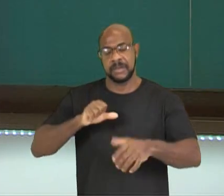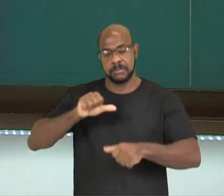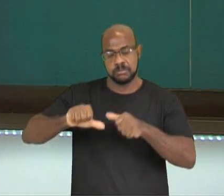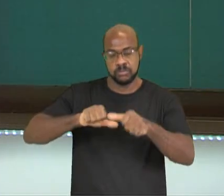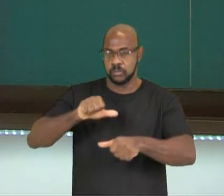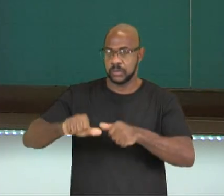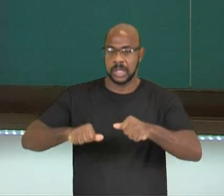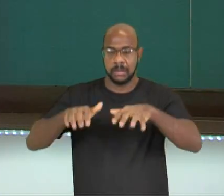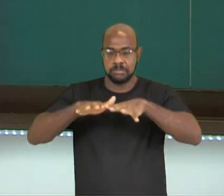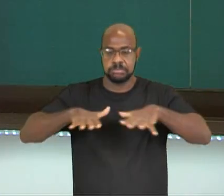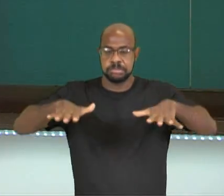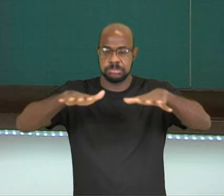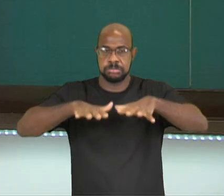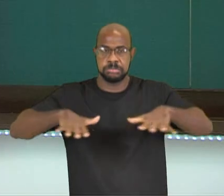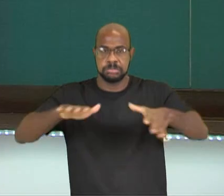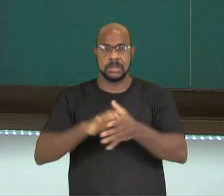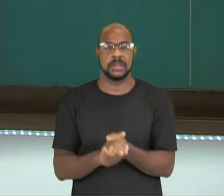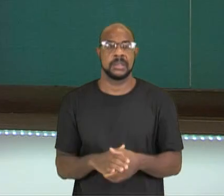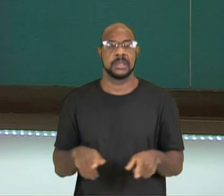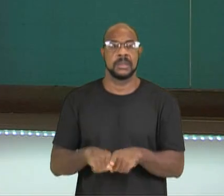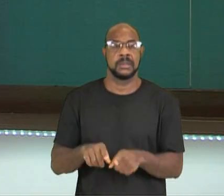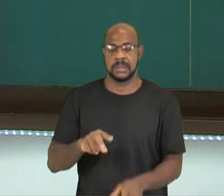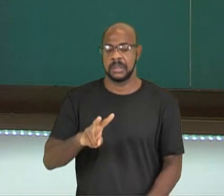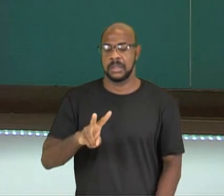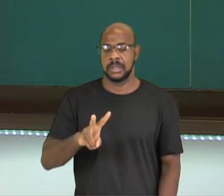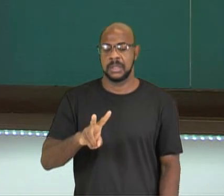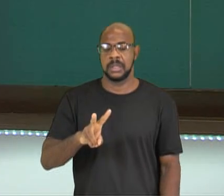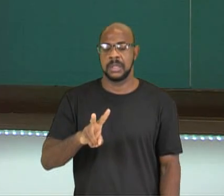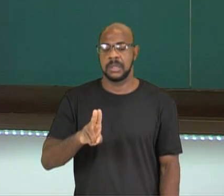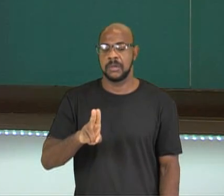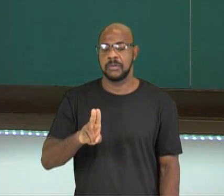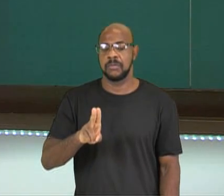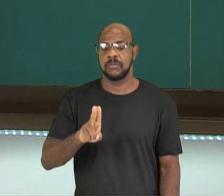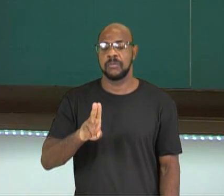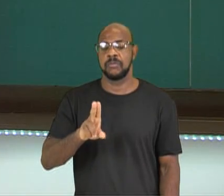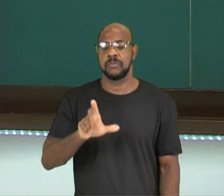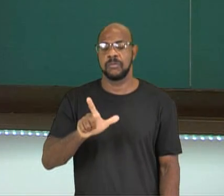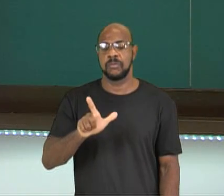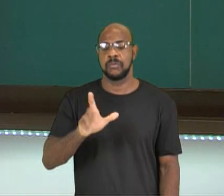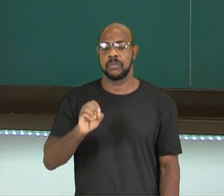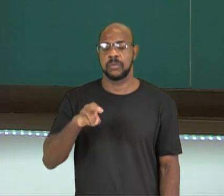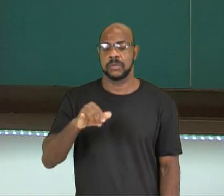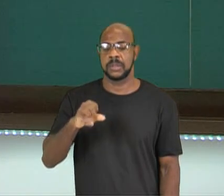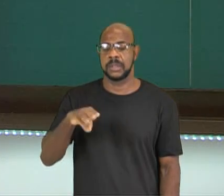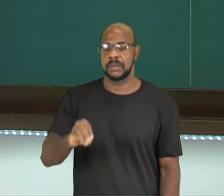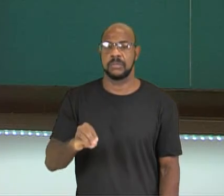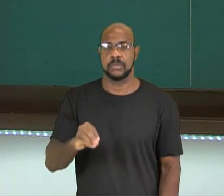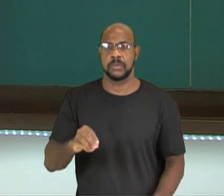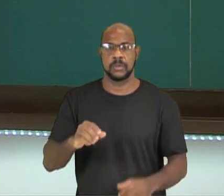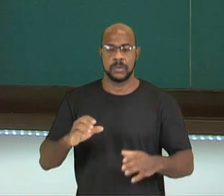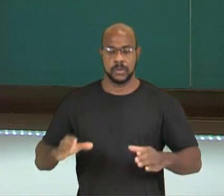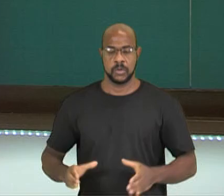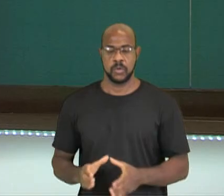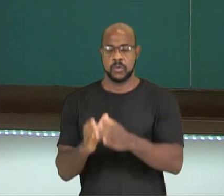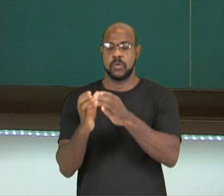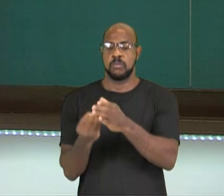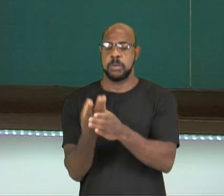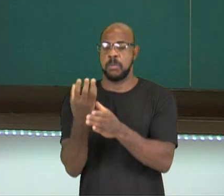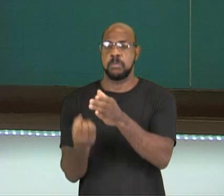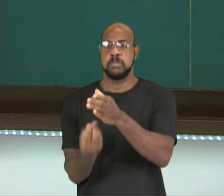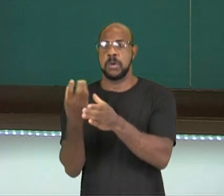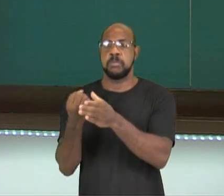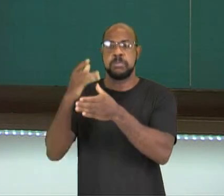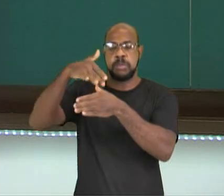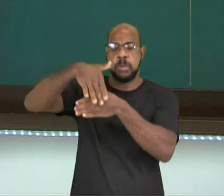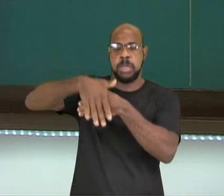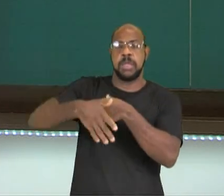do relevo. O vulcanismo, as erupções vulcânicas também alteram, e os abalos sísmicos, que